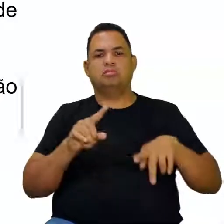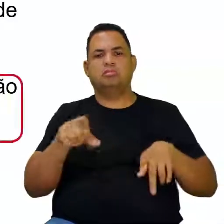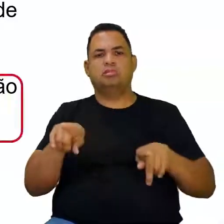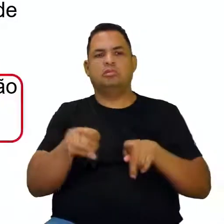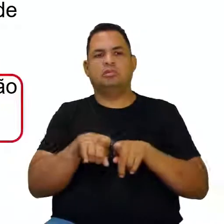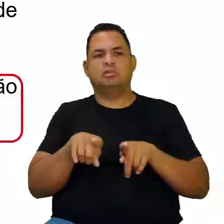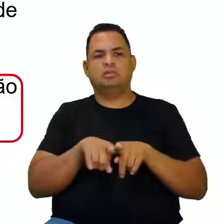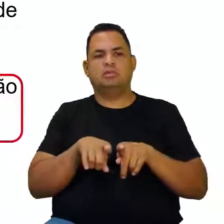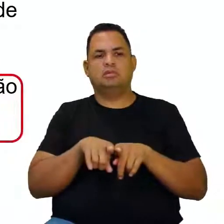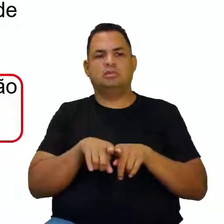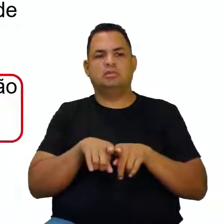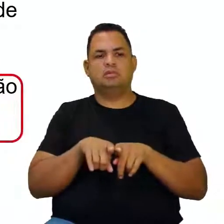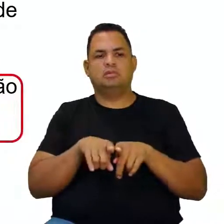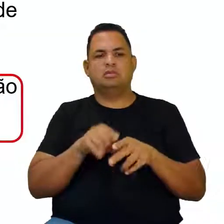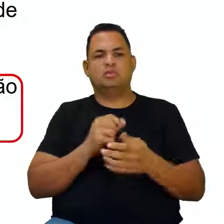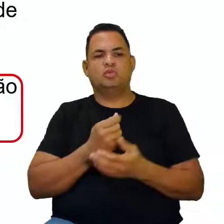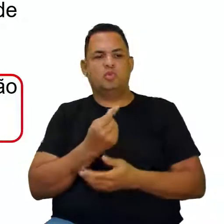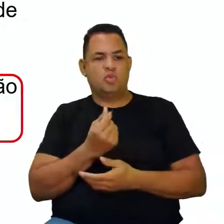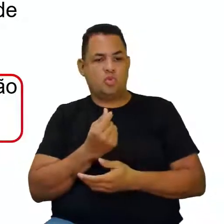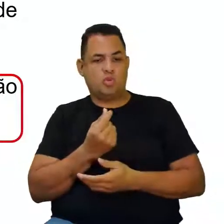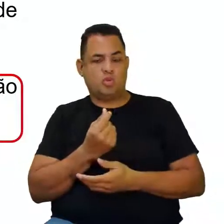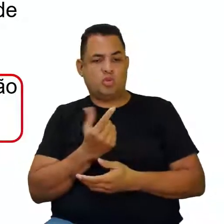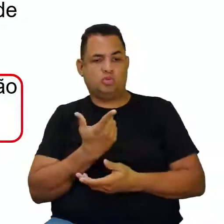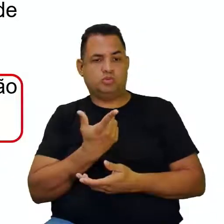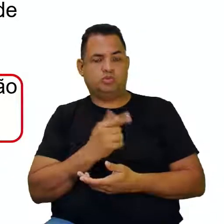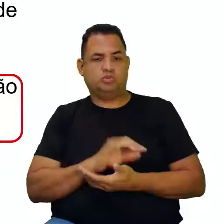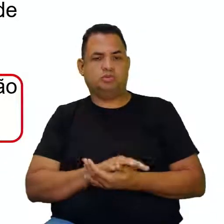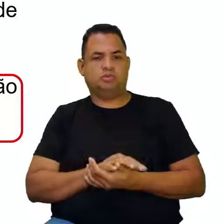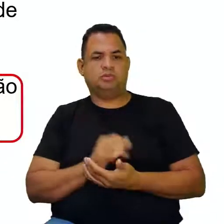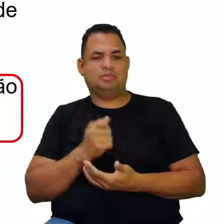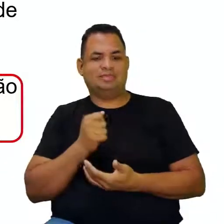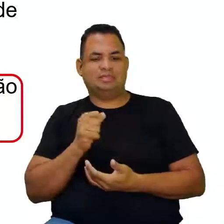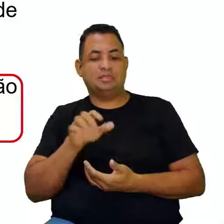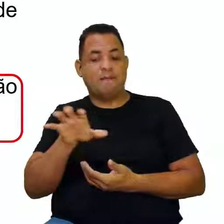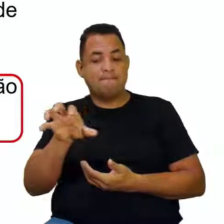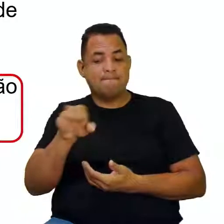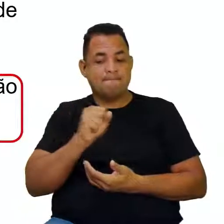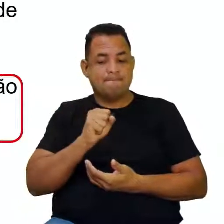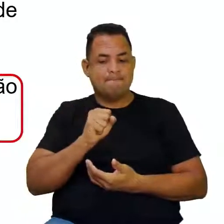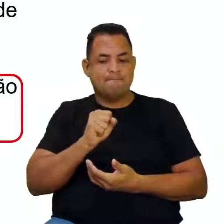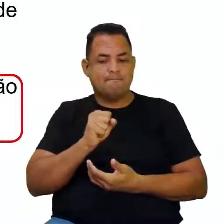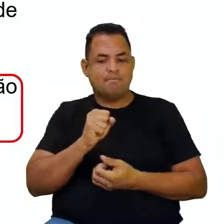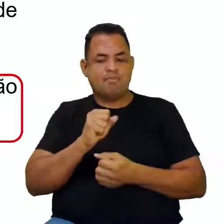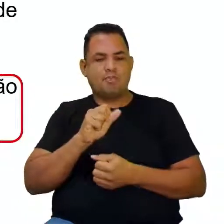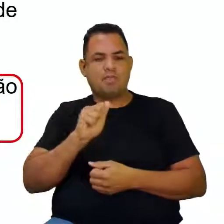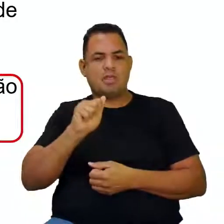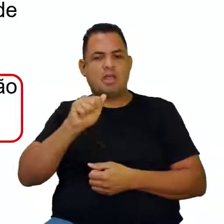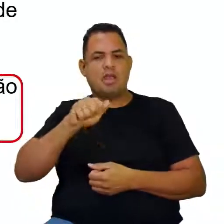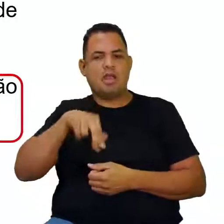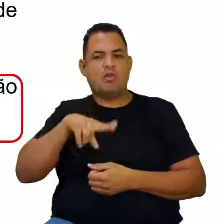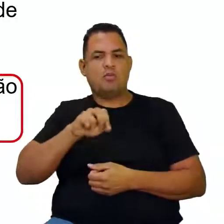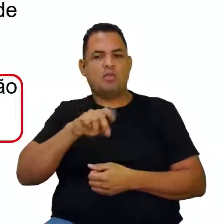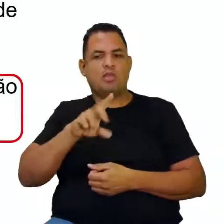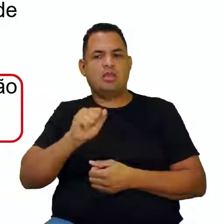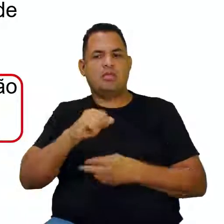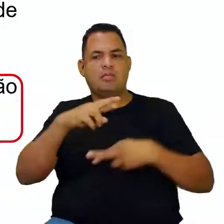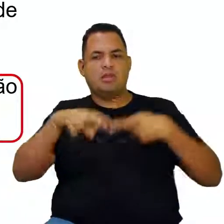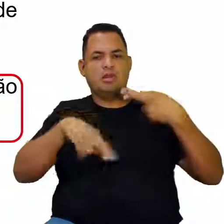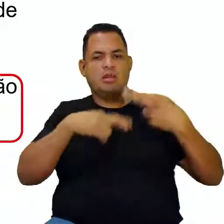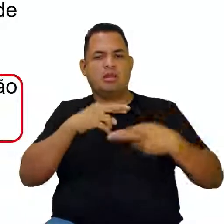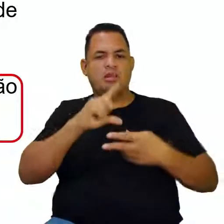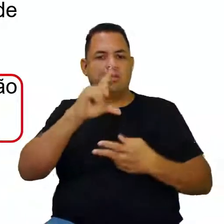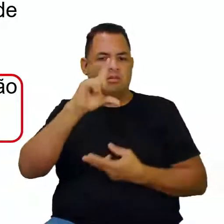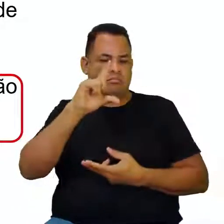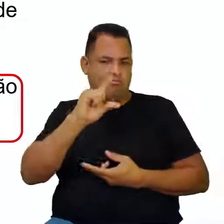a questão do custo, né? Se eu pego um alumínio para reciclar, o